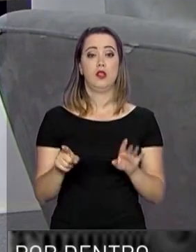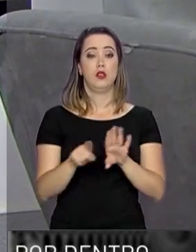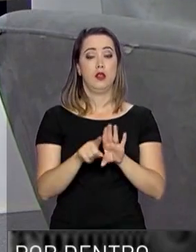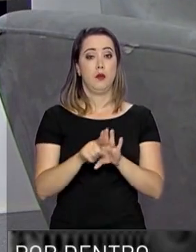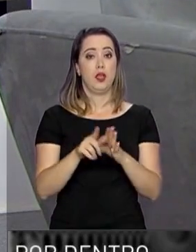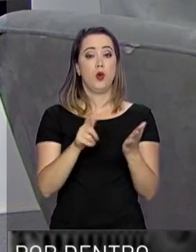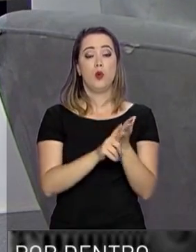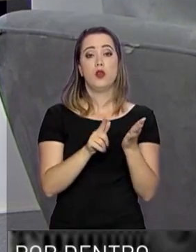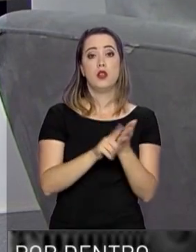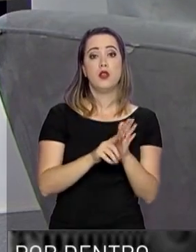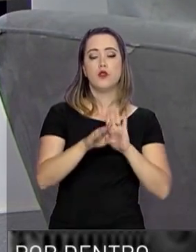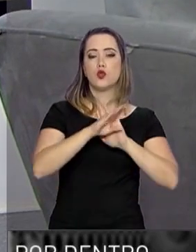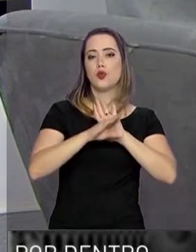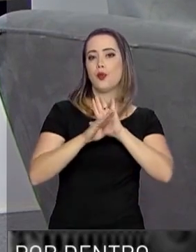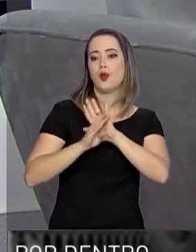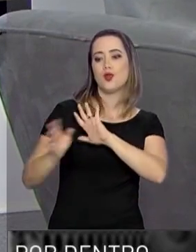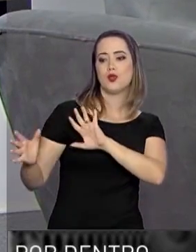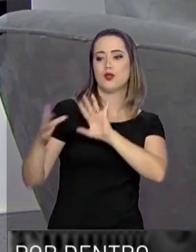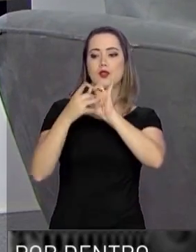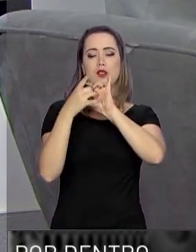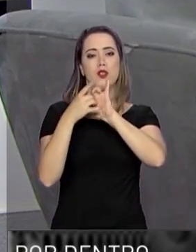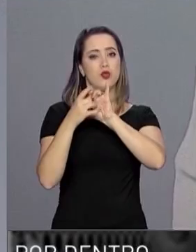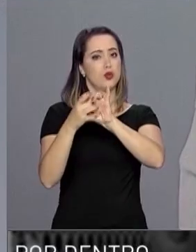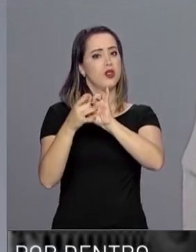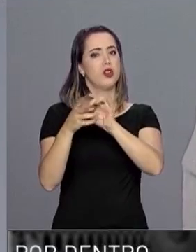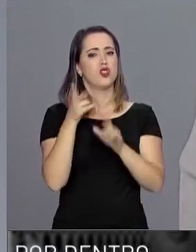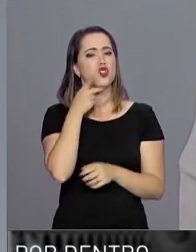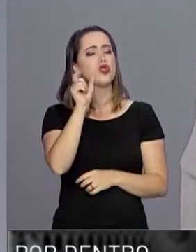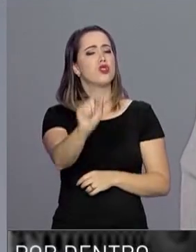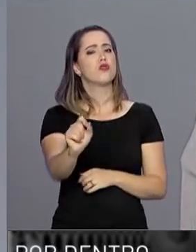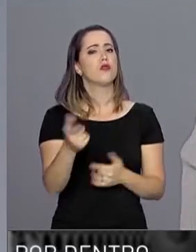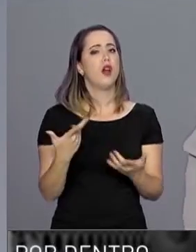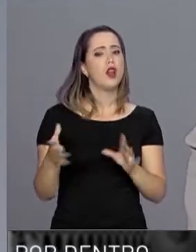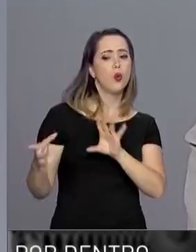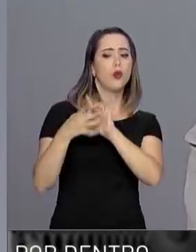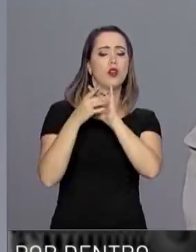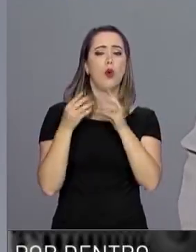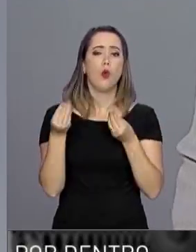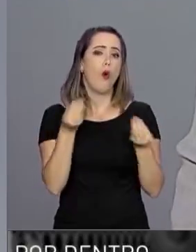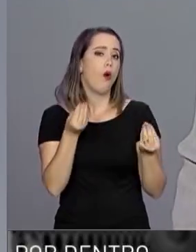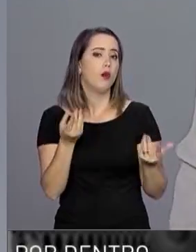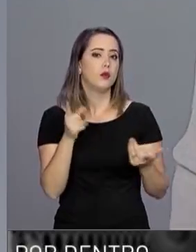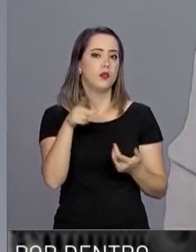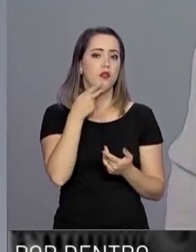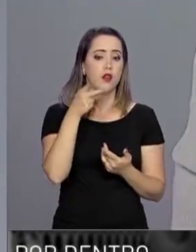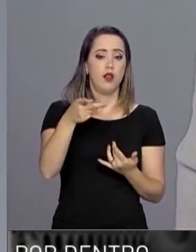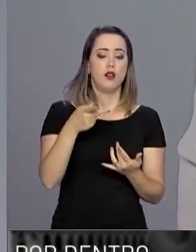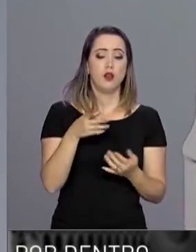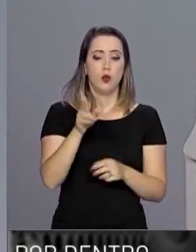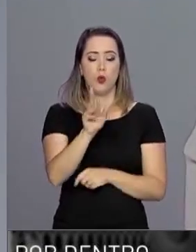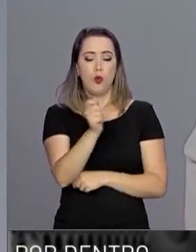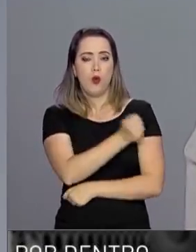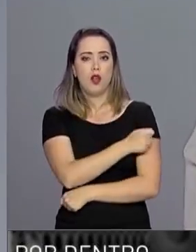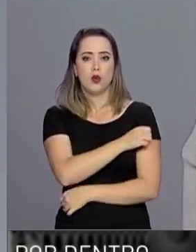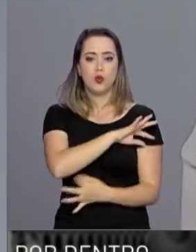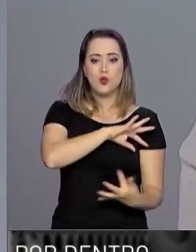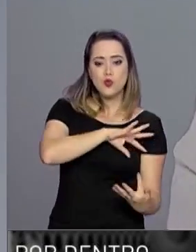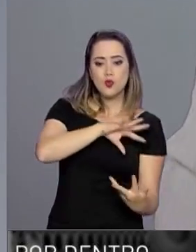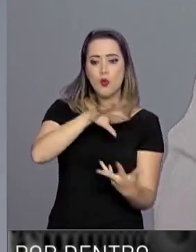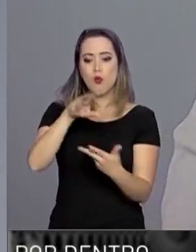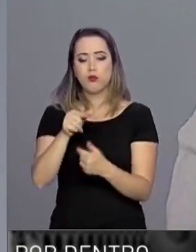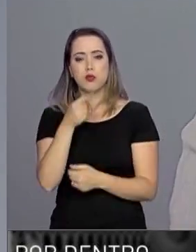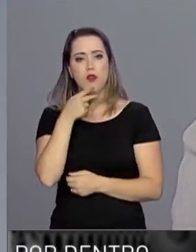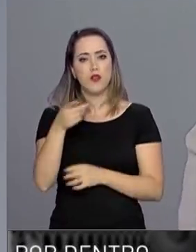projetos integradores. A gente fala de integração, como é que você trabalha com o aluno de forma mais global, unificando, trabalhando